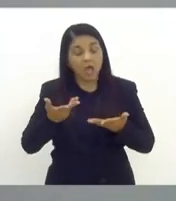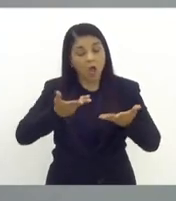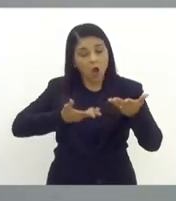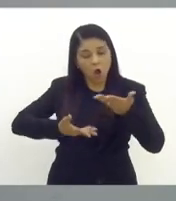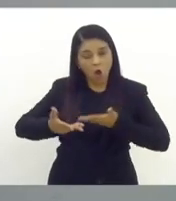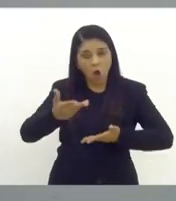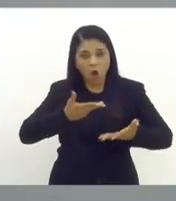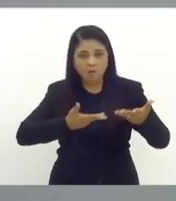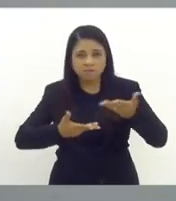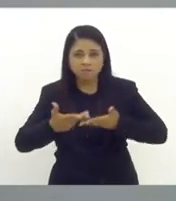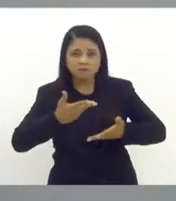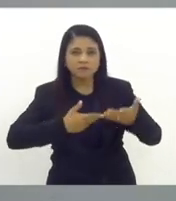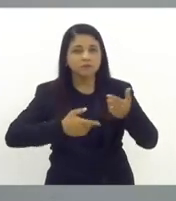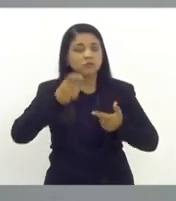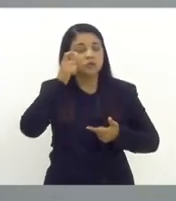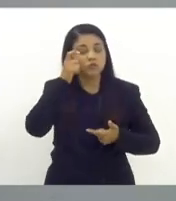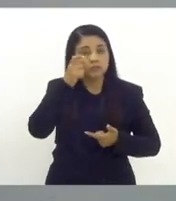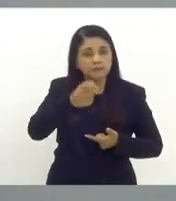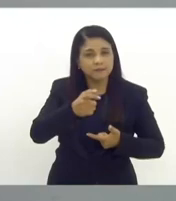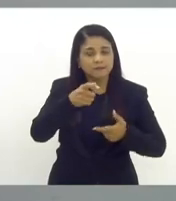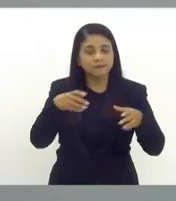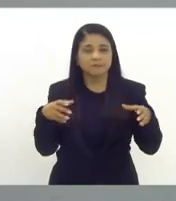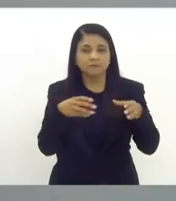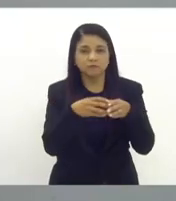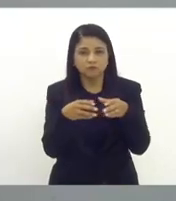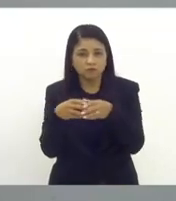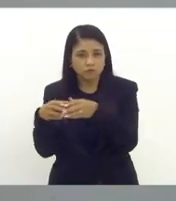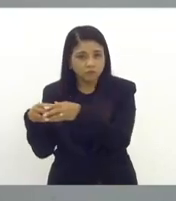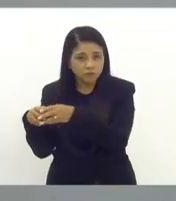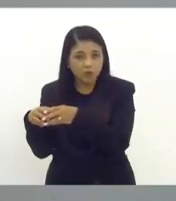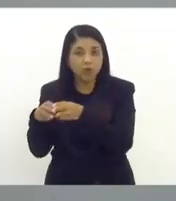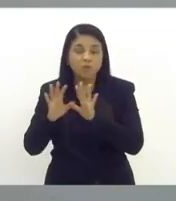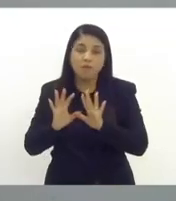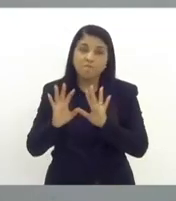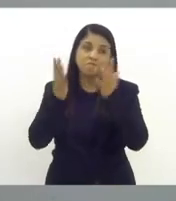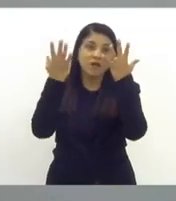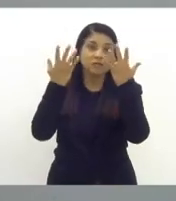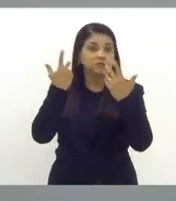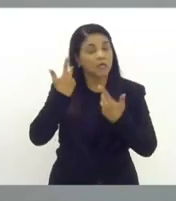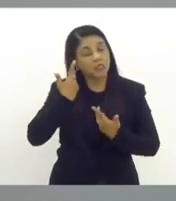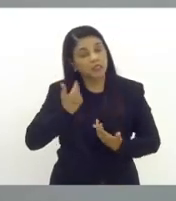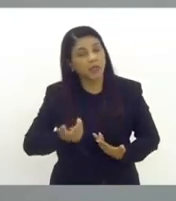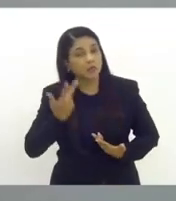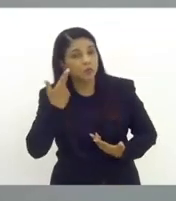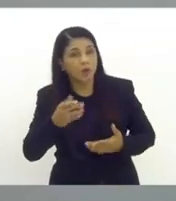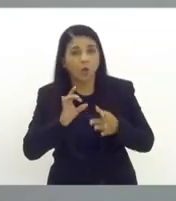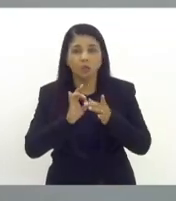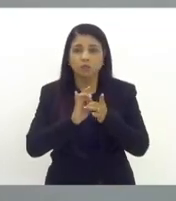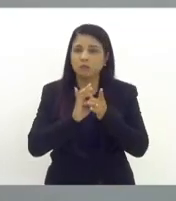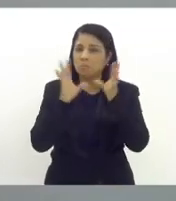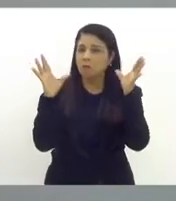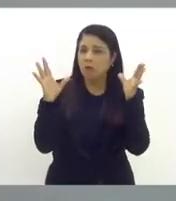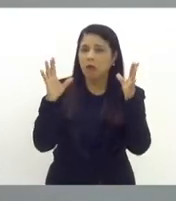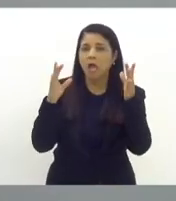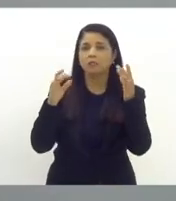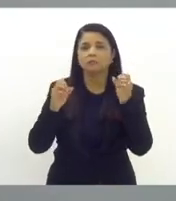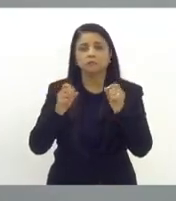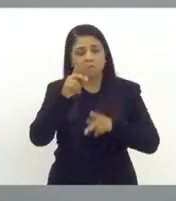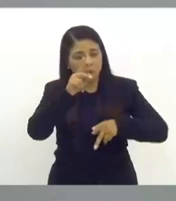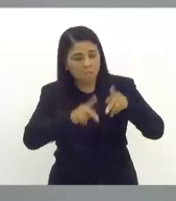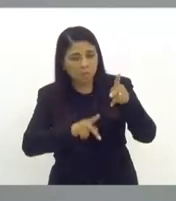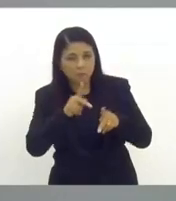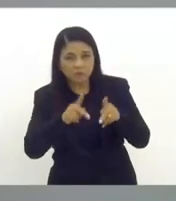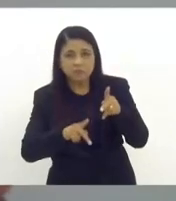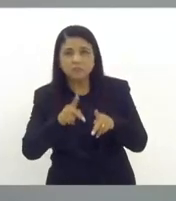dos interesses dos blocos dos interesses de uma festa que ela é natural era democrática ela é Popular ela